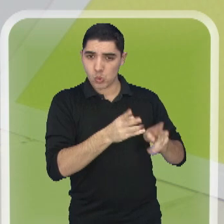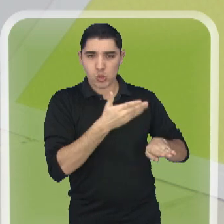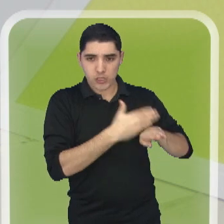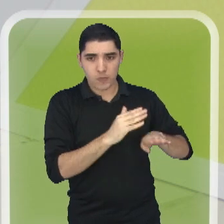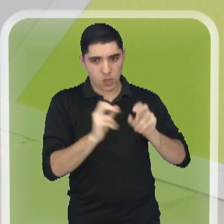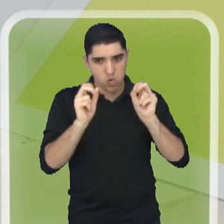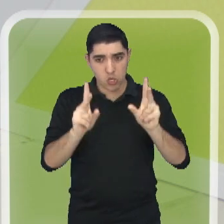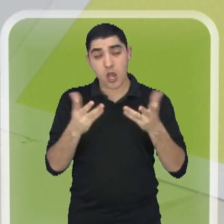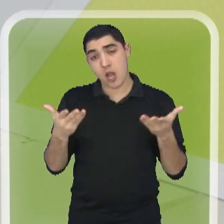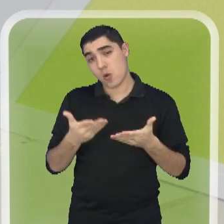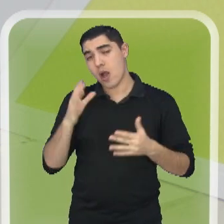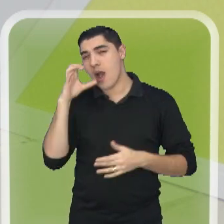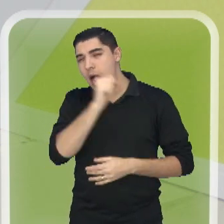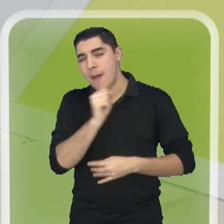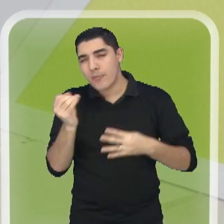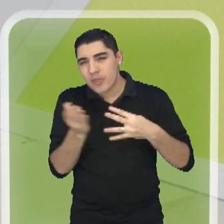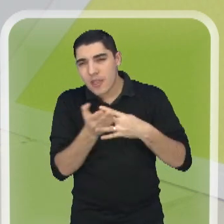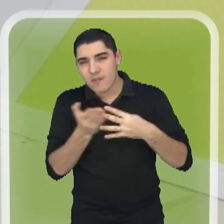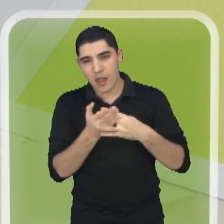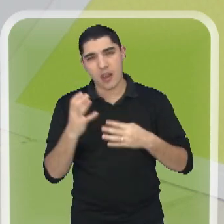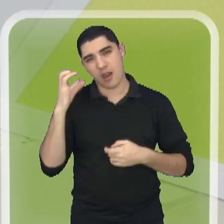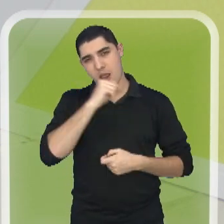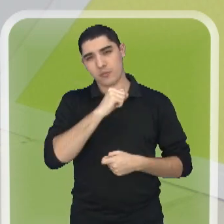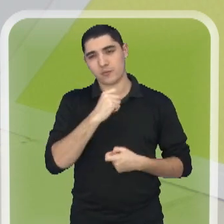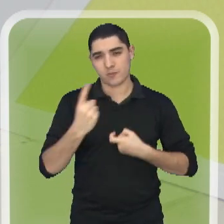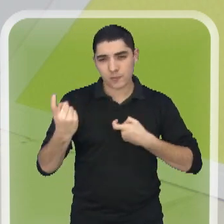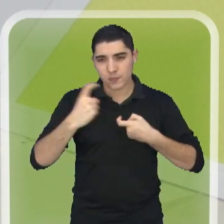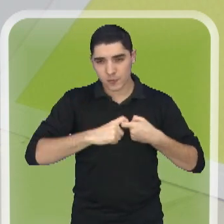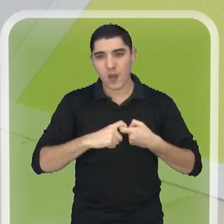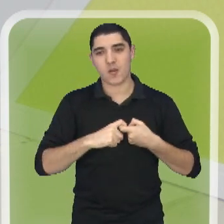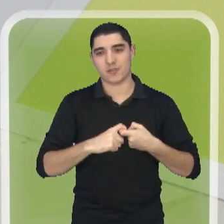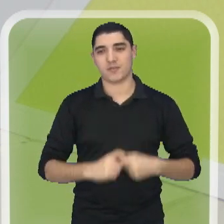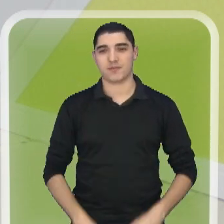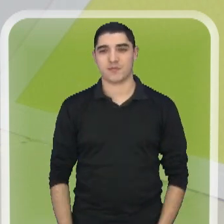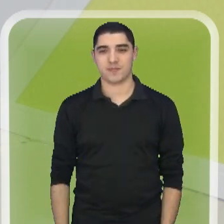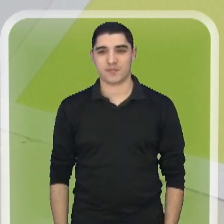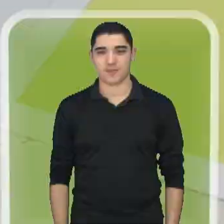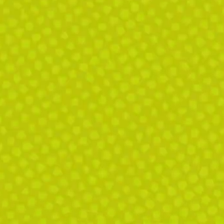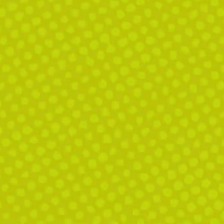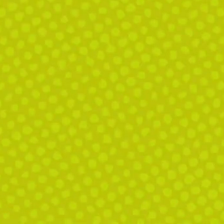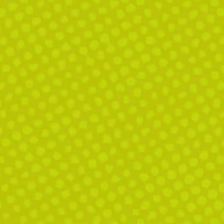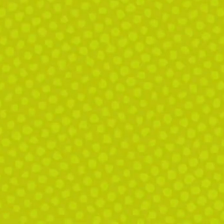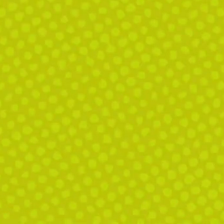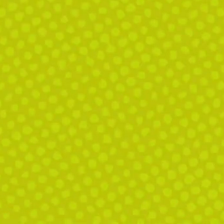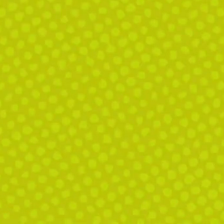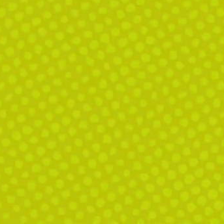tá certo? A gente vai para um rápido intervalo aqui dentro do Hora do Esporte. É rapidinho, já voltamos.